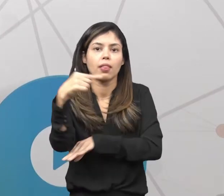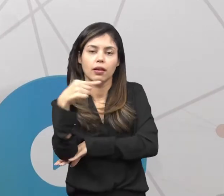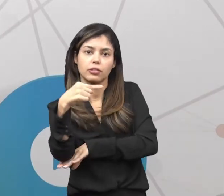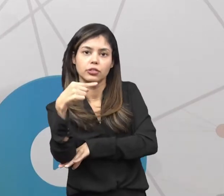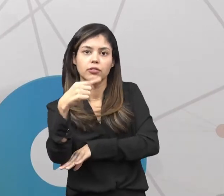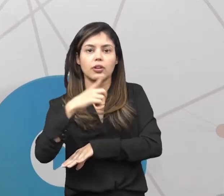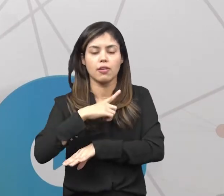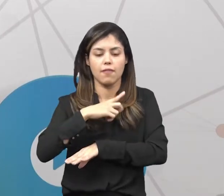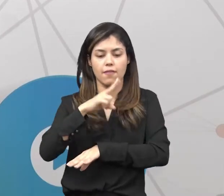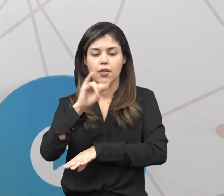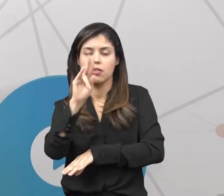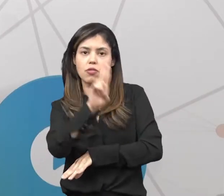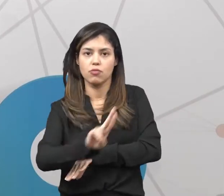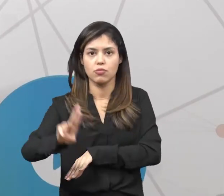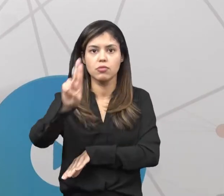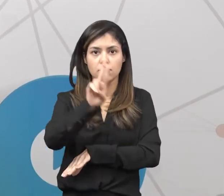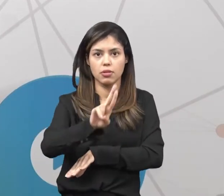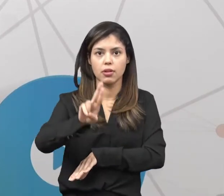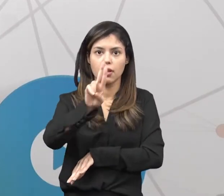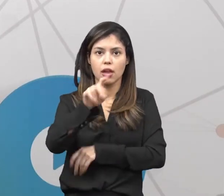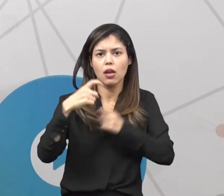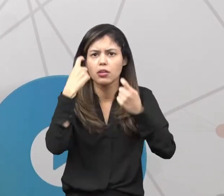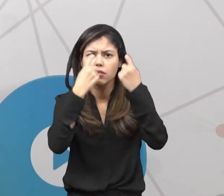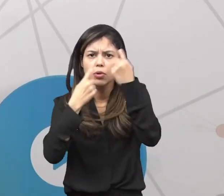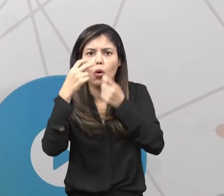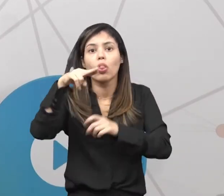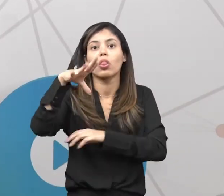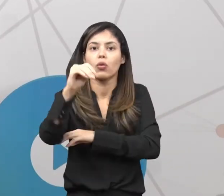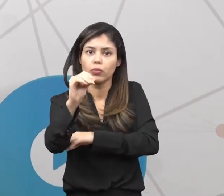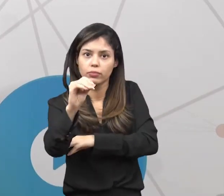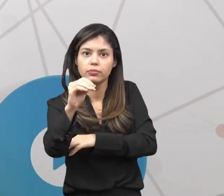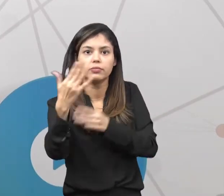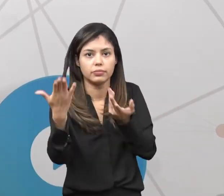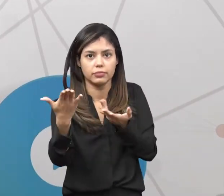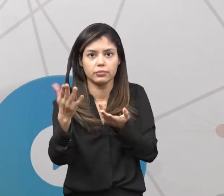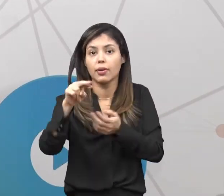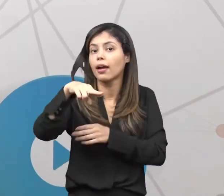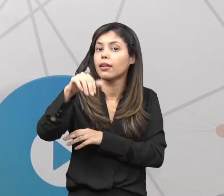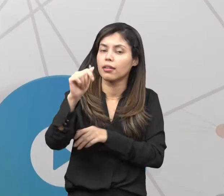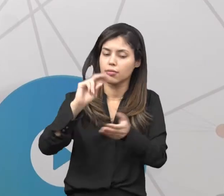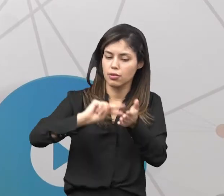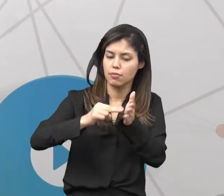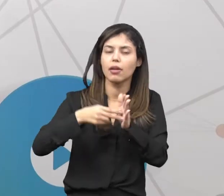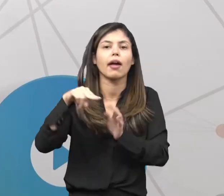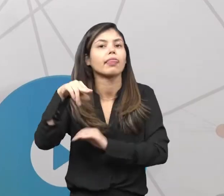negativo será a utilização da expressão no, que significa não.